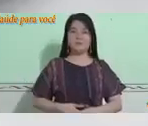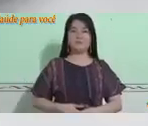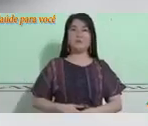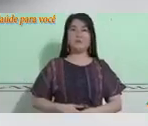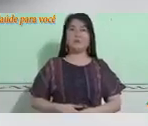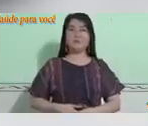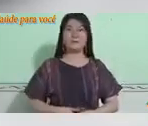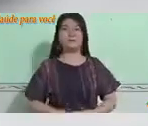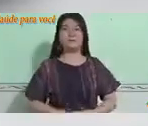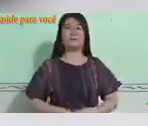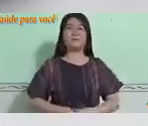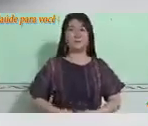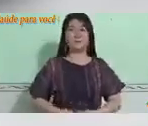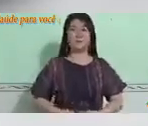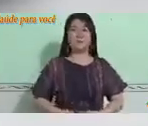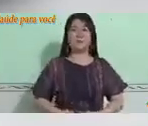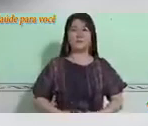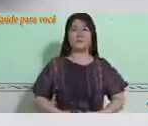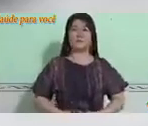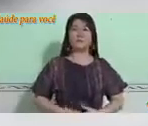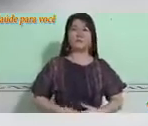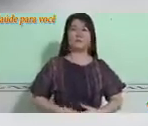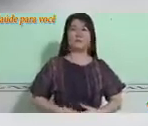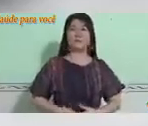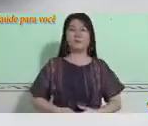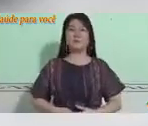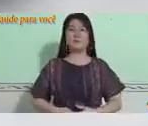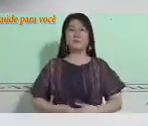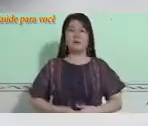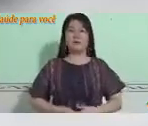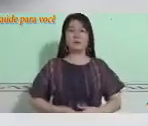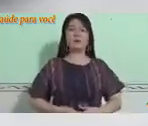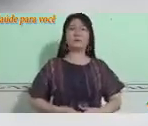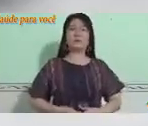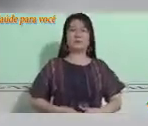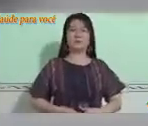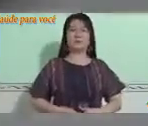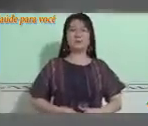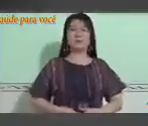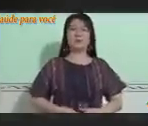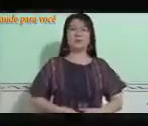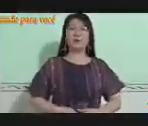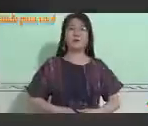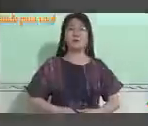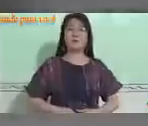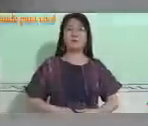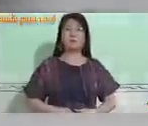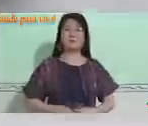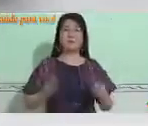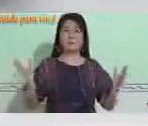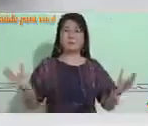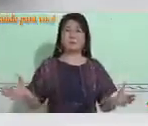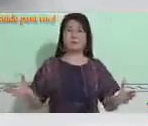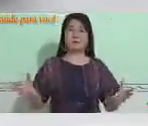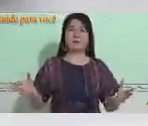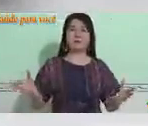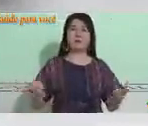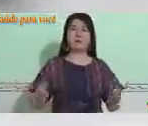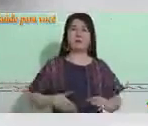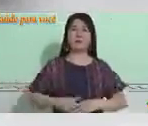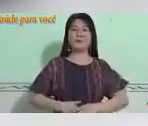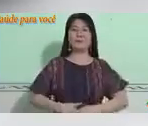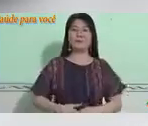Esvaziamento cervical 2. Em alguns casos, além de remover a tireoide, pode ser necessário retirar os linfonodos